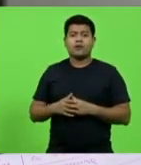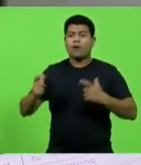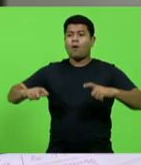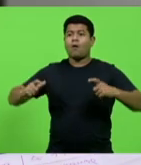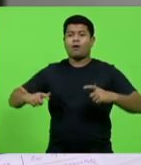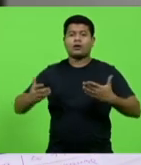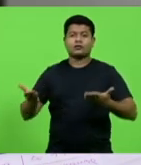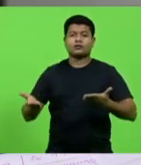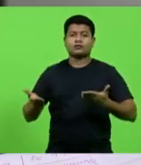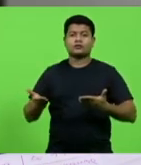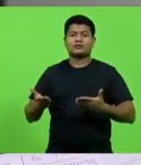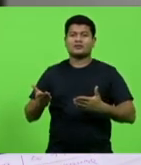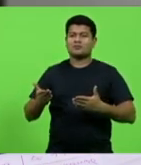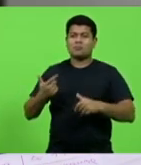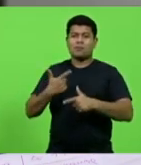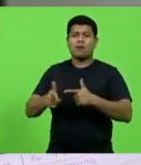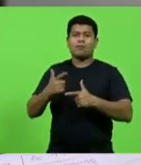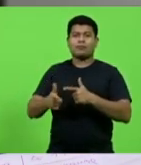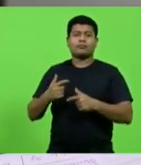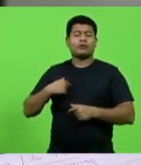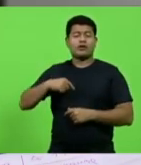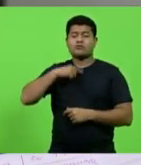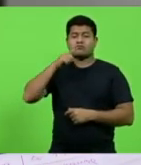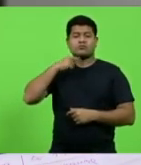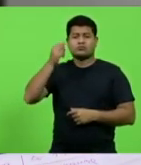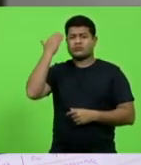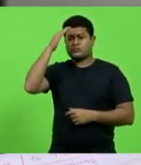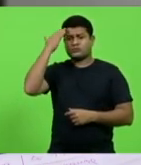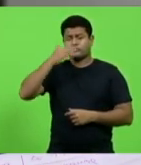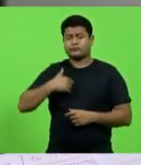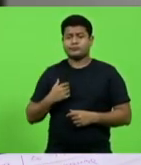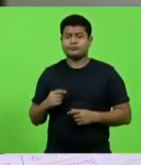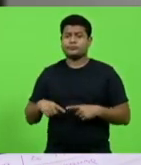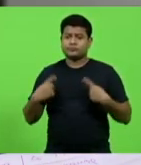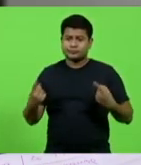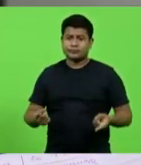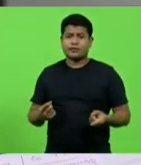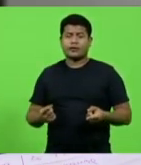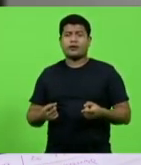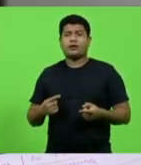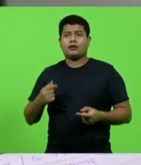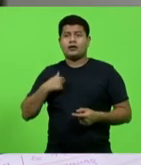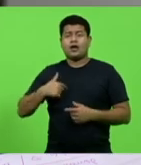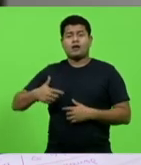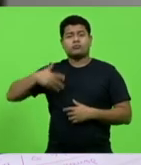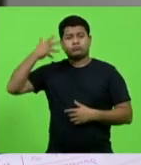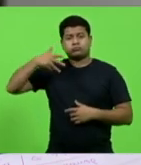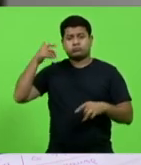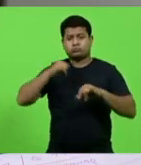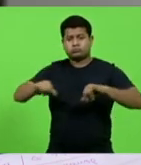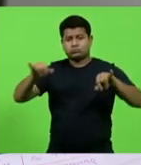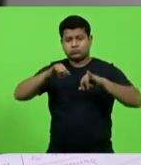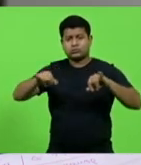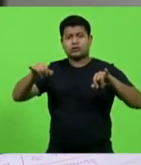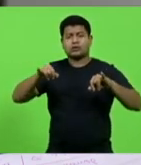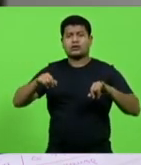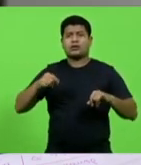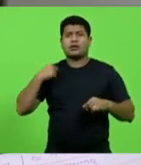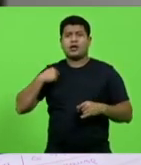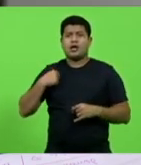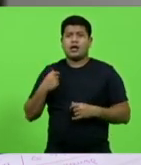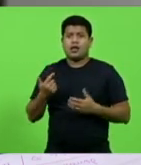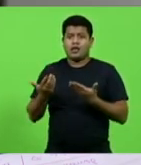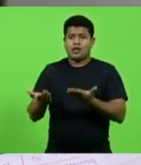nó disso? Eu não consigo entender. Então, eu quero fazer a minha manifestação aqui. Isso não tem um